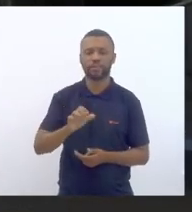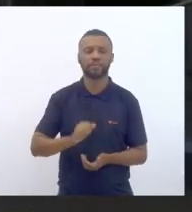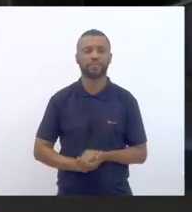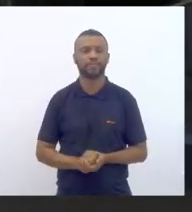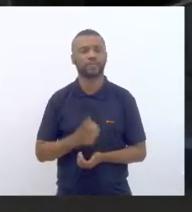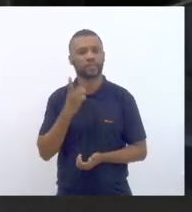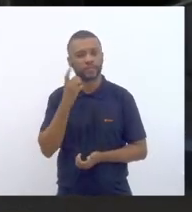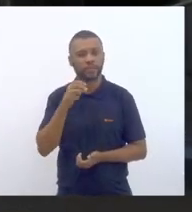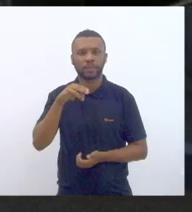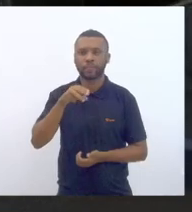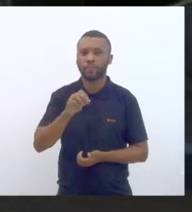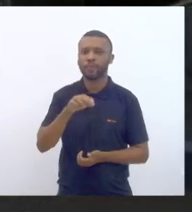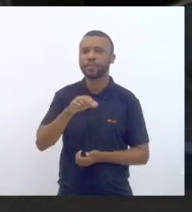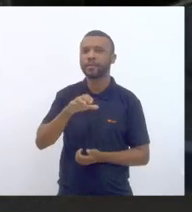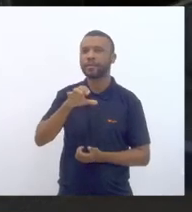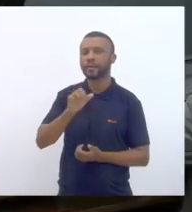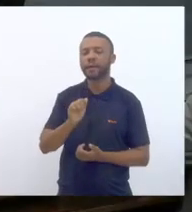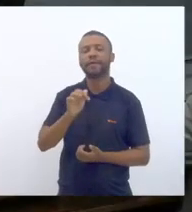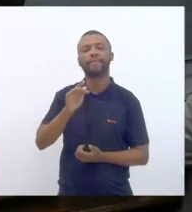Deputada Mônica Francisco.